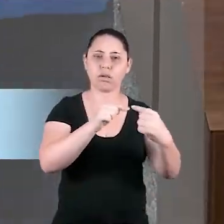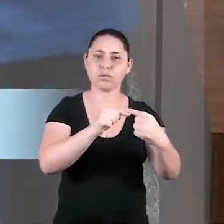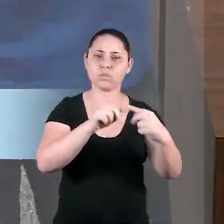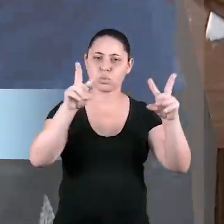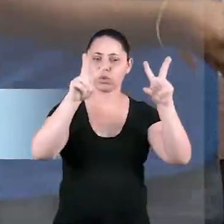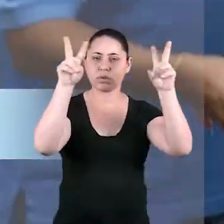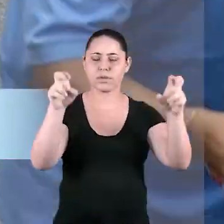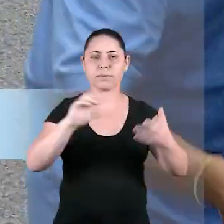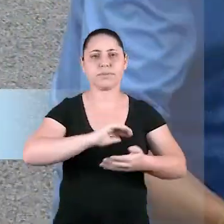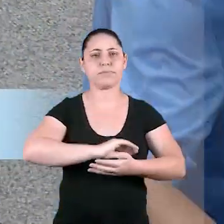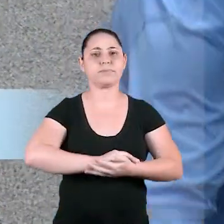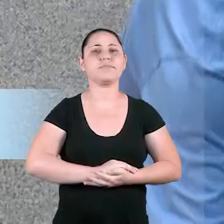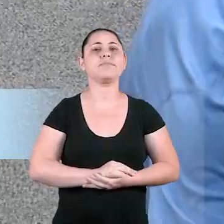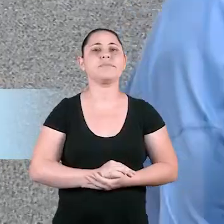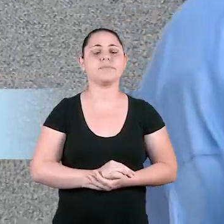tema.